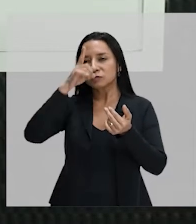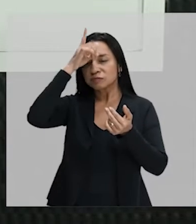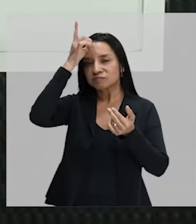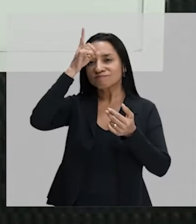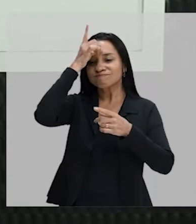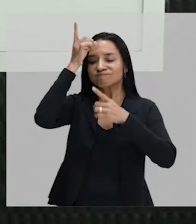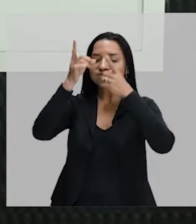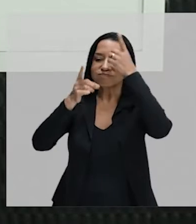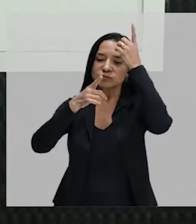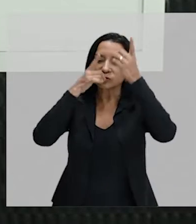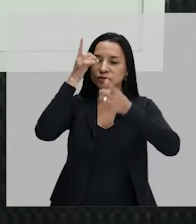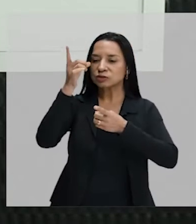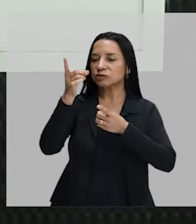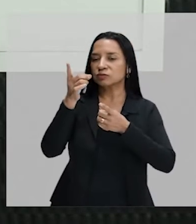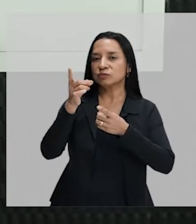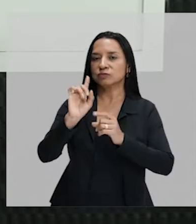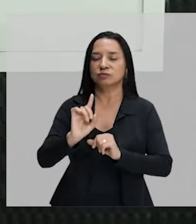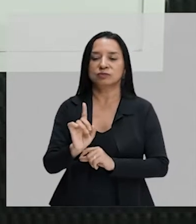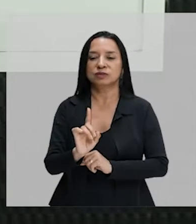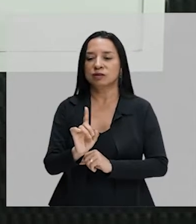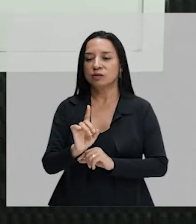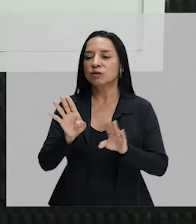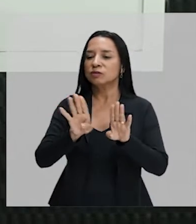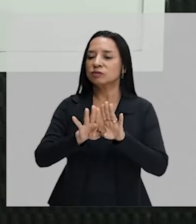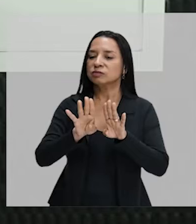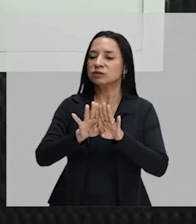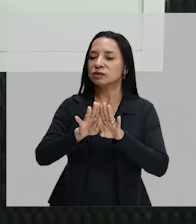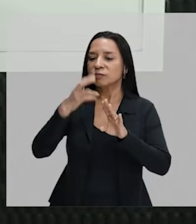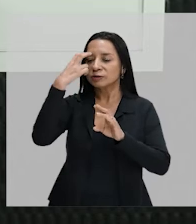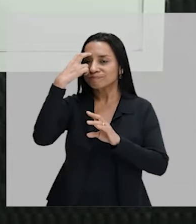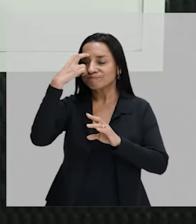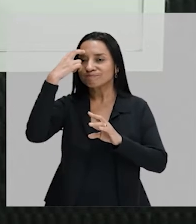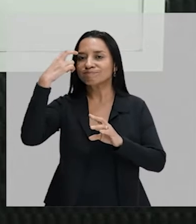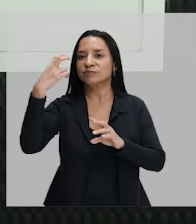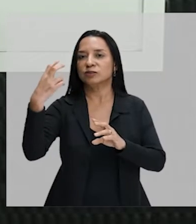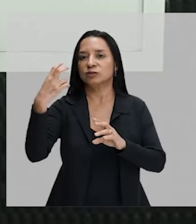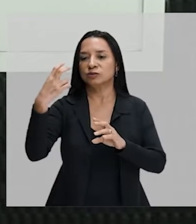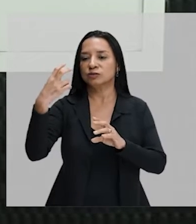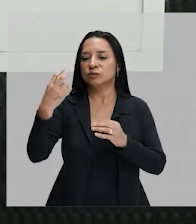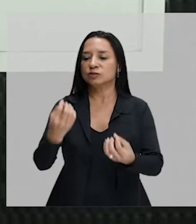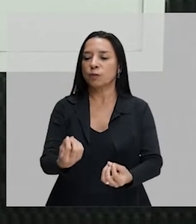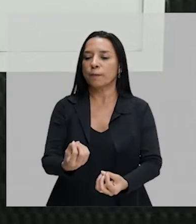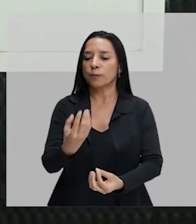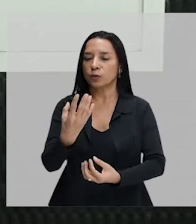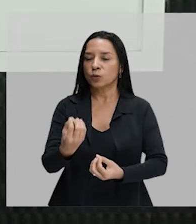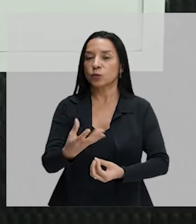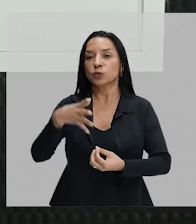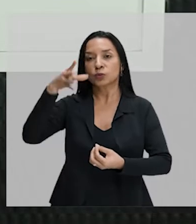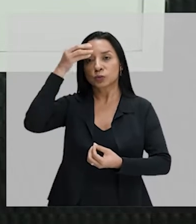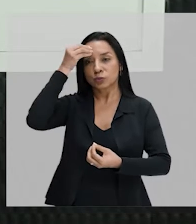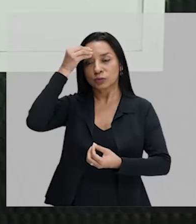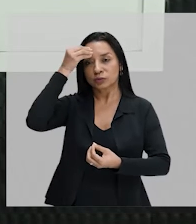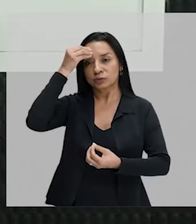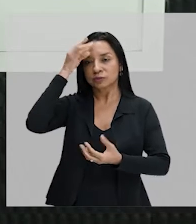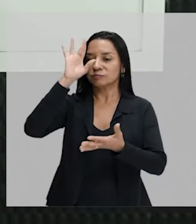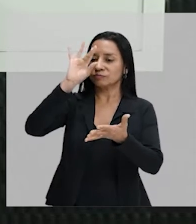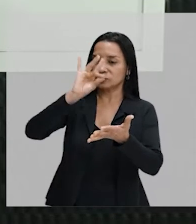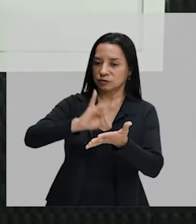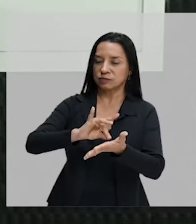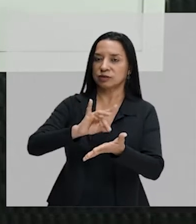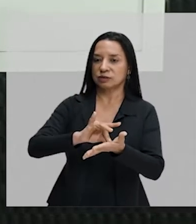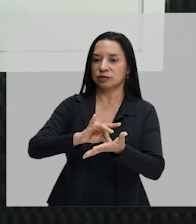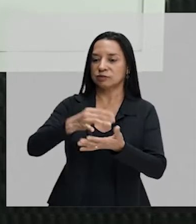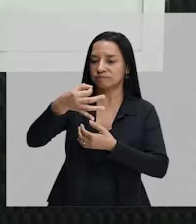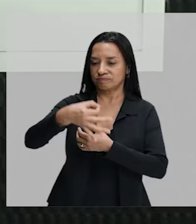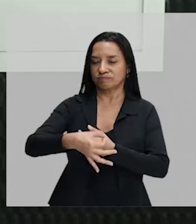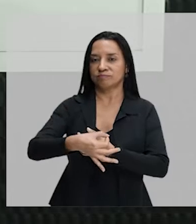e especulativo. Não, ele também é um gênio intelectual, ele também produz um conhecimento válido e adequado,